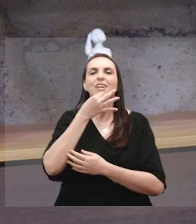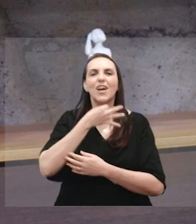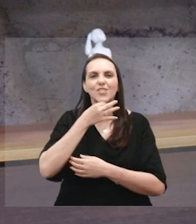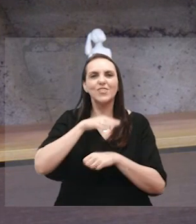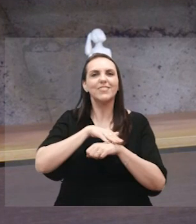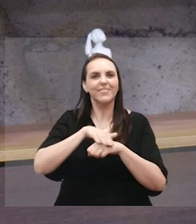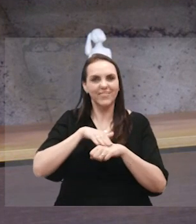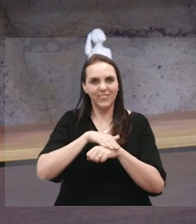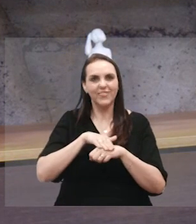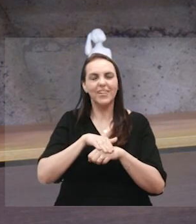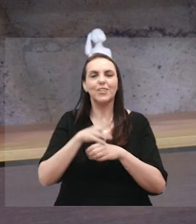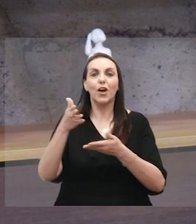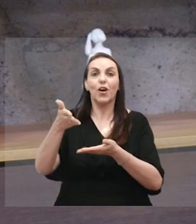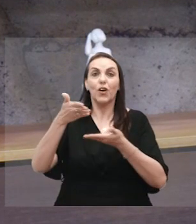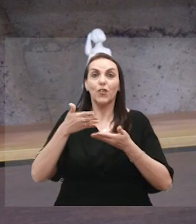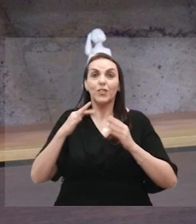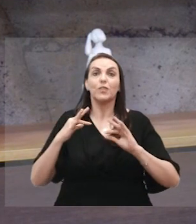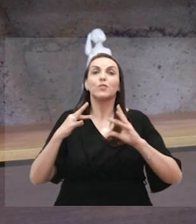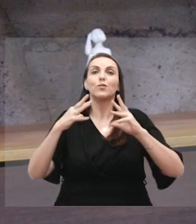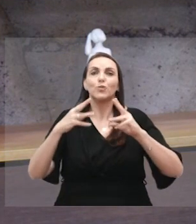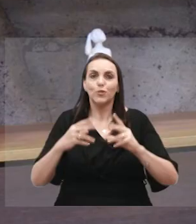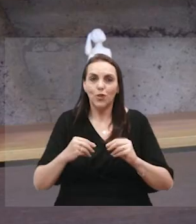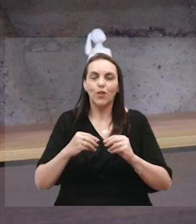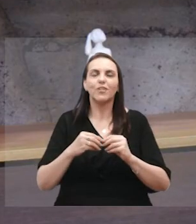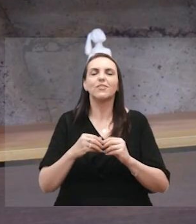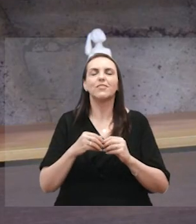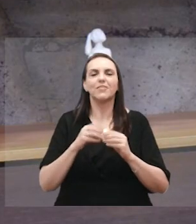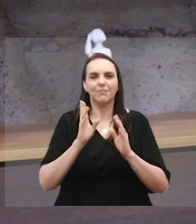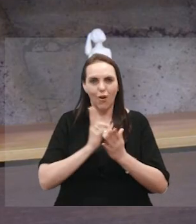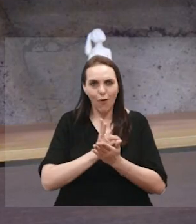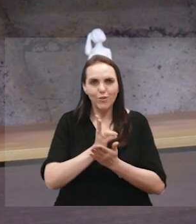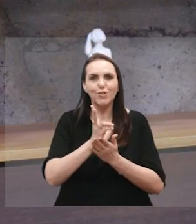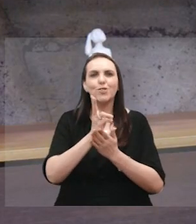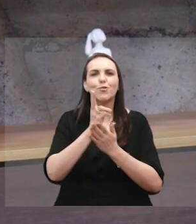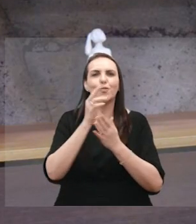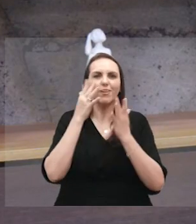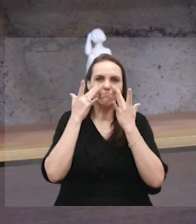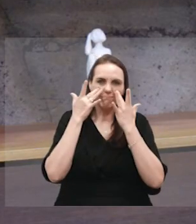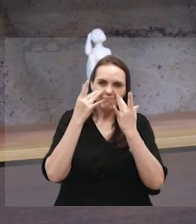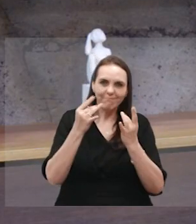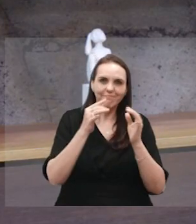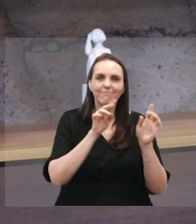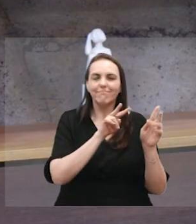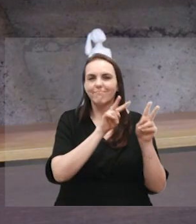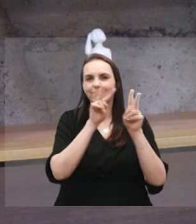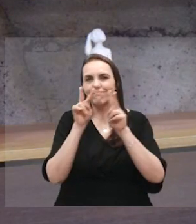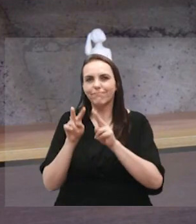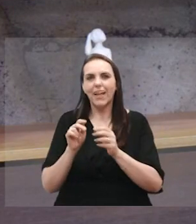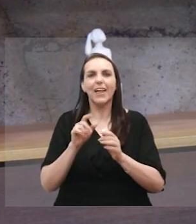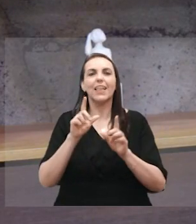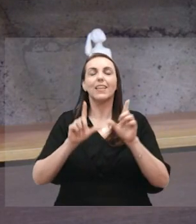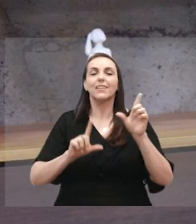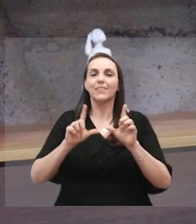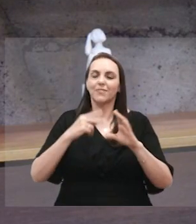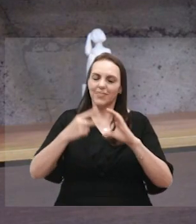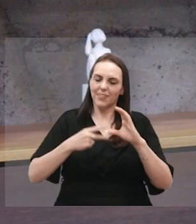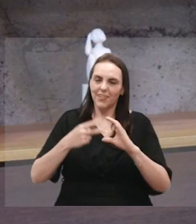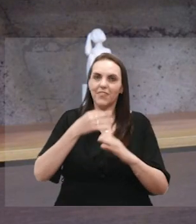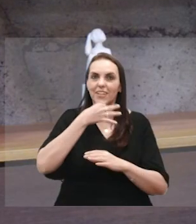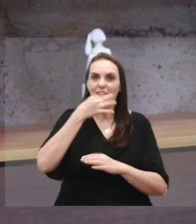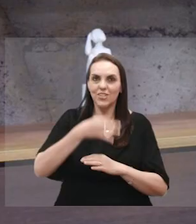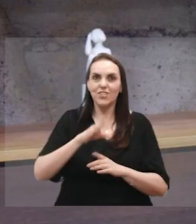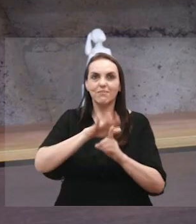Conversa. Convidamos a todos que também continuem prestigiando a nossa programação, seja na TV Câmara Caxias,